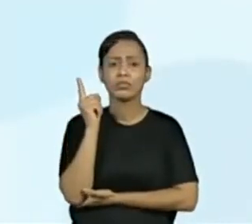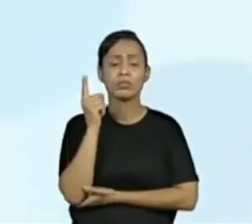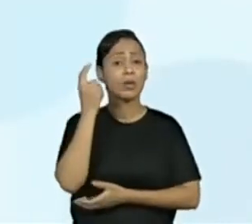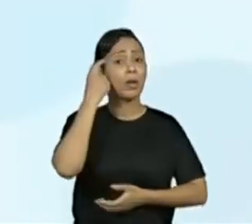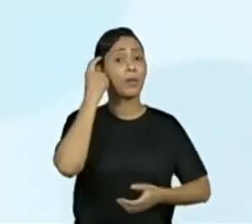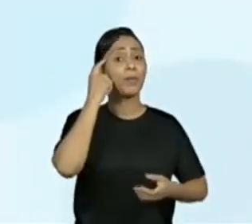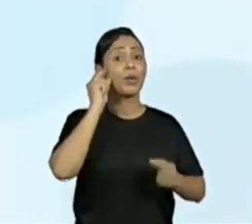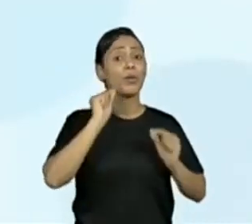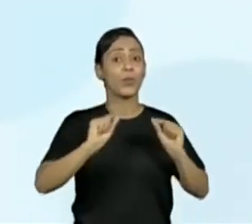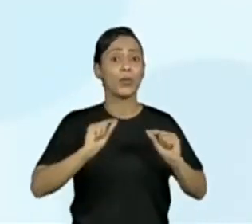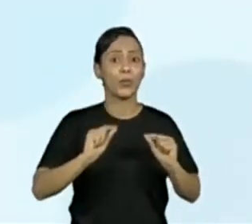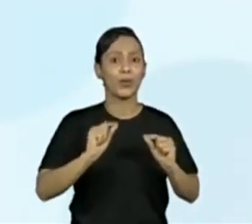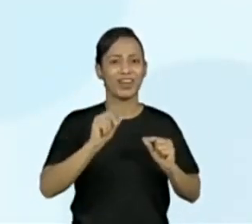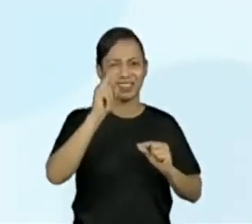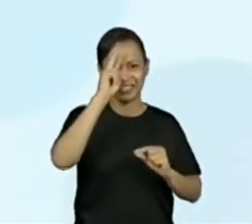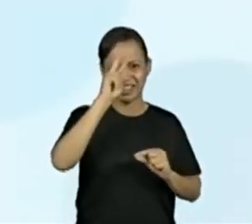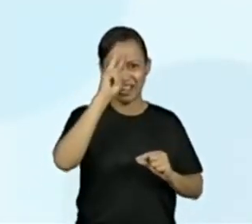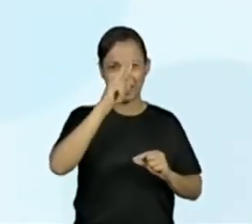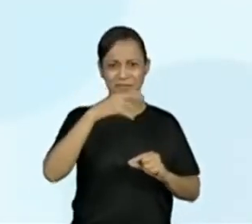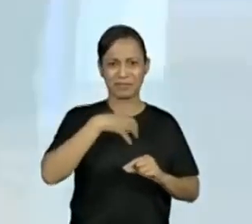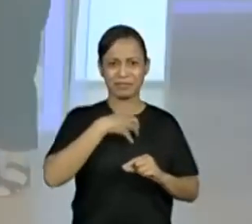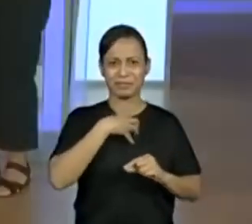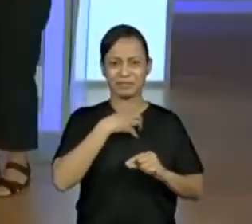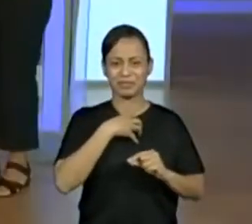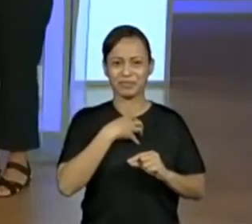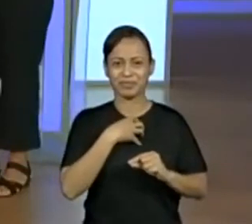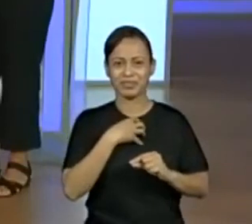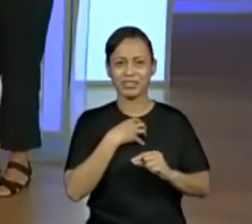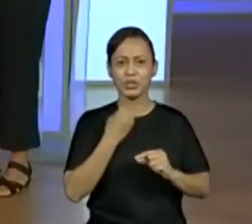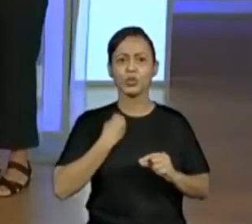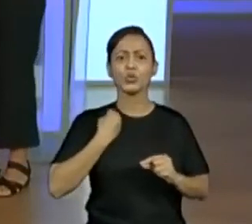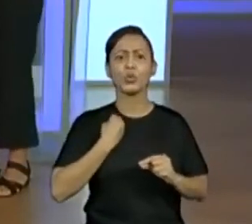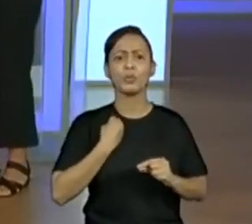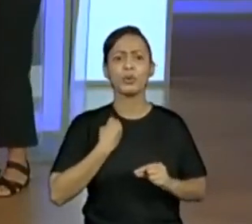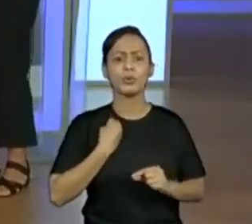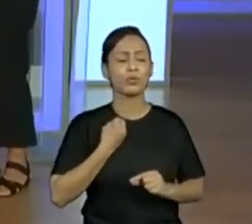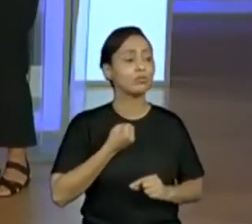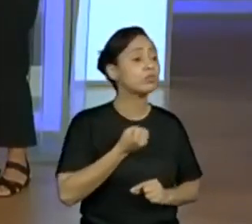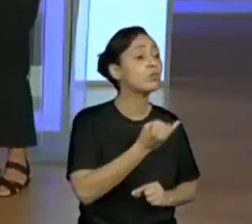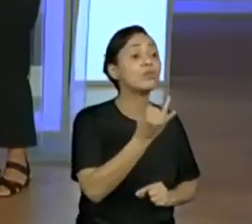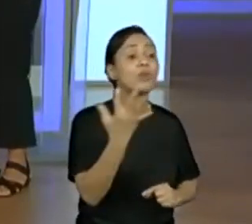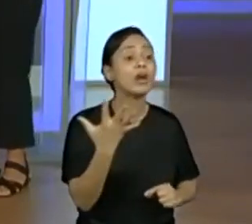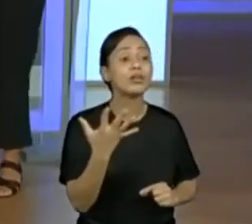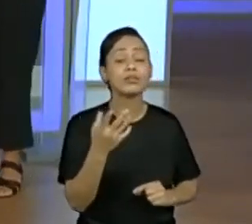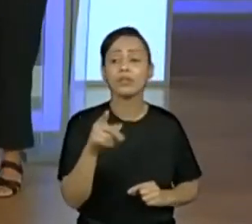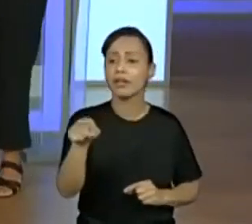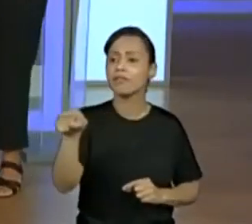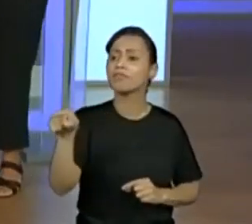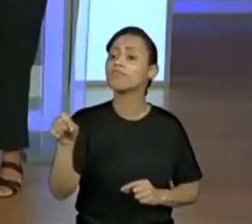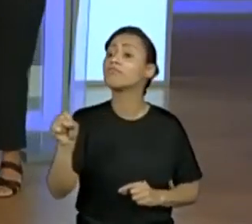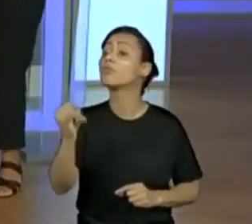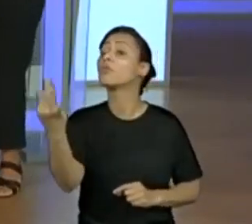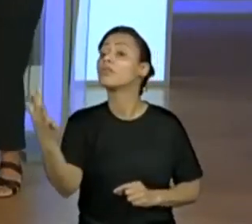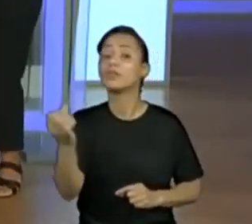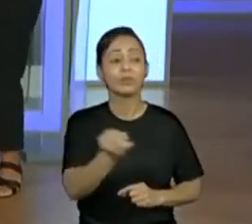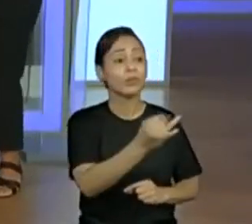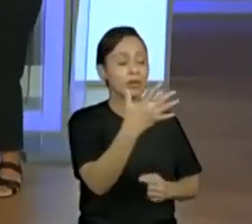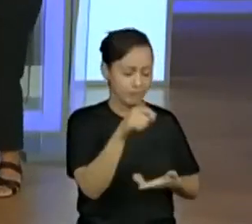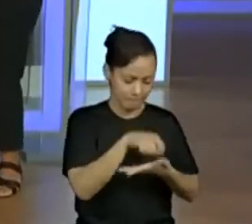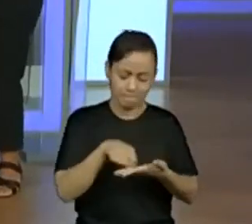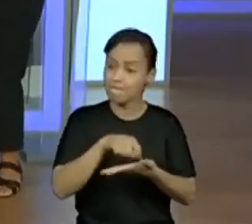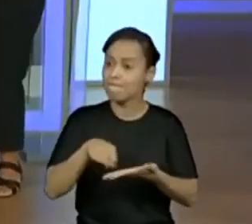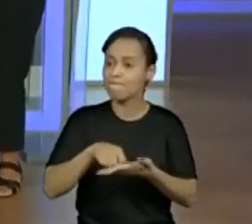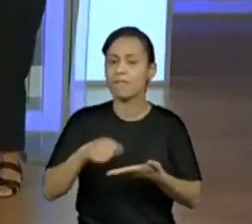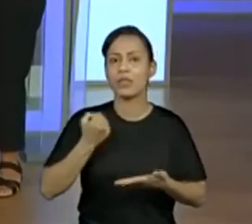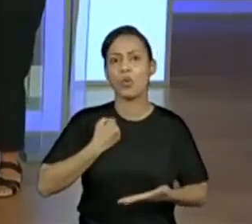No quando quê? A gente faz aqueles ditados numéricos ou uma sondagem de números com as crianças, que nós sempre falamos